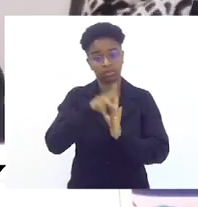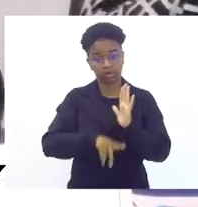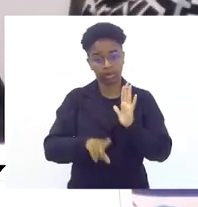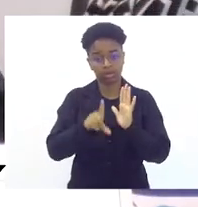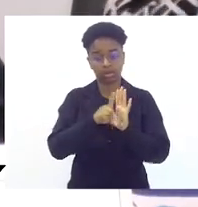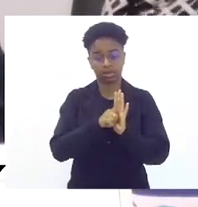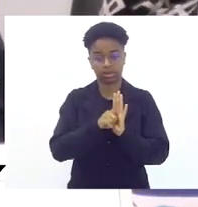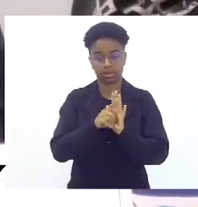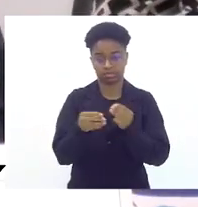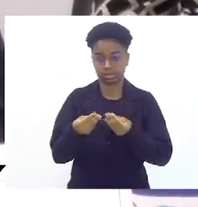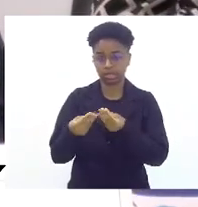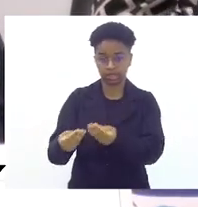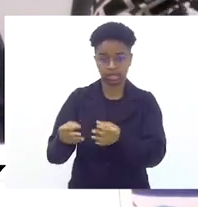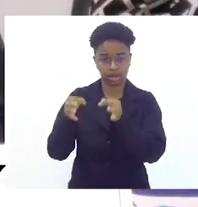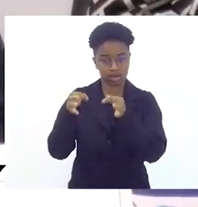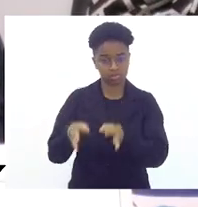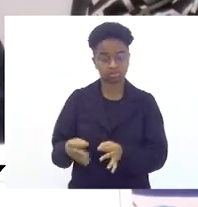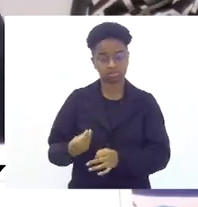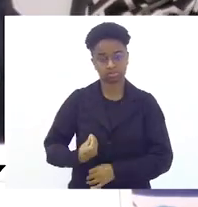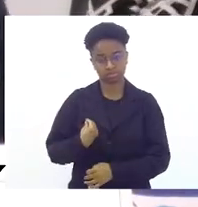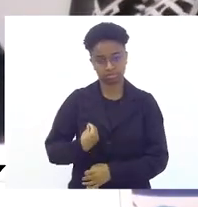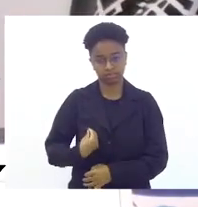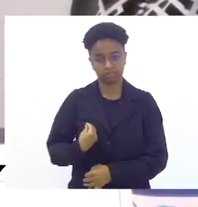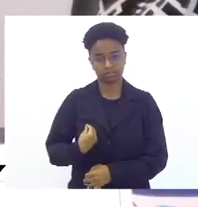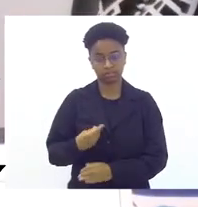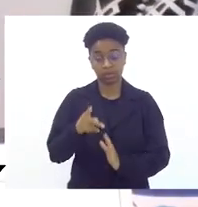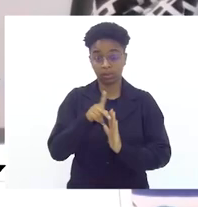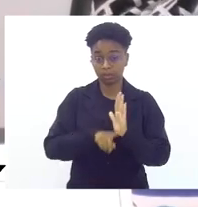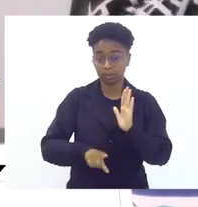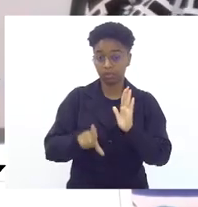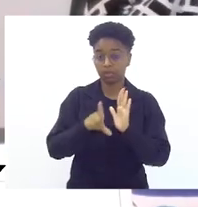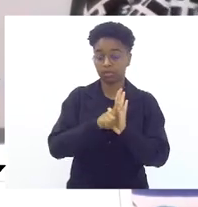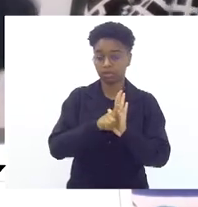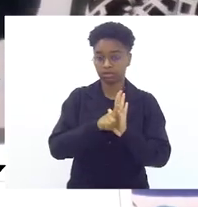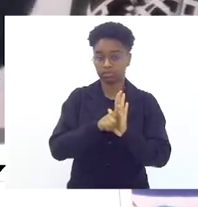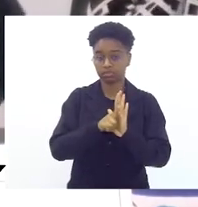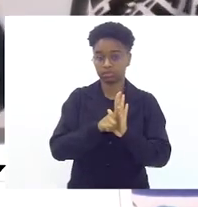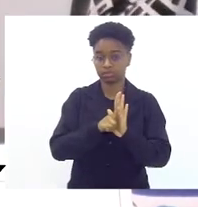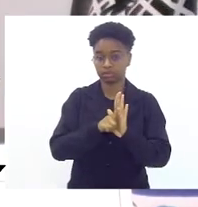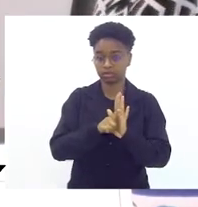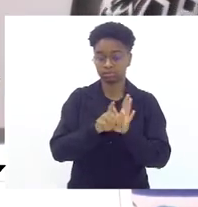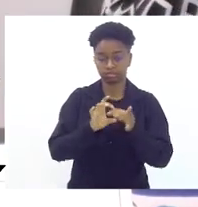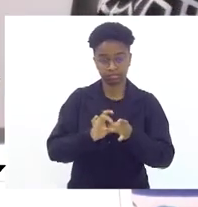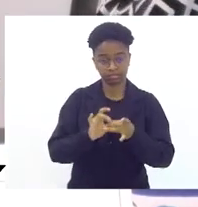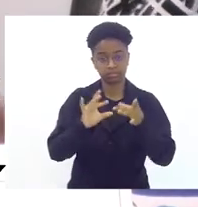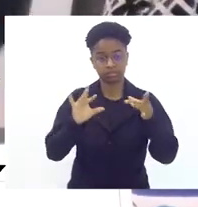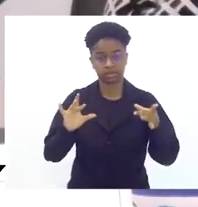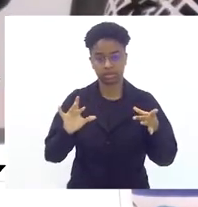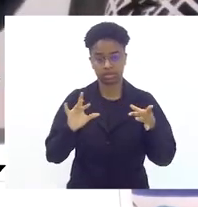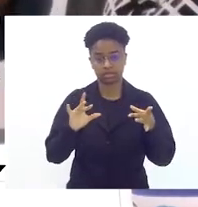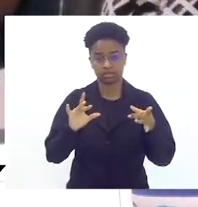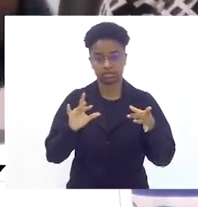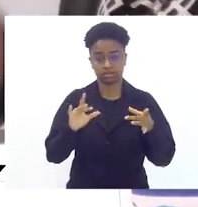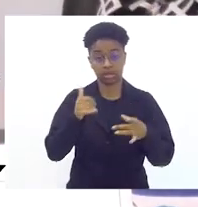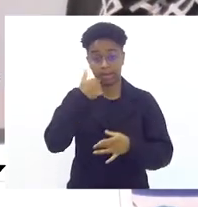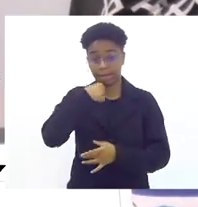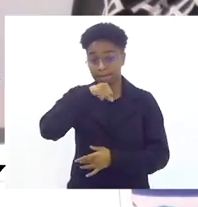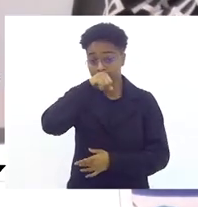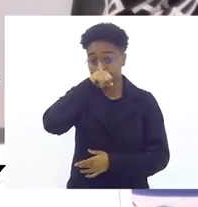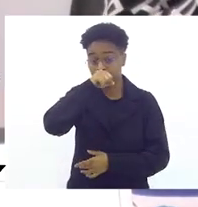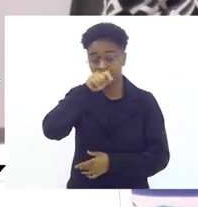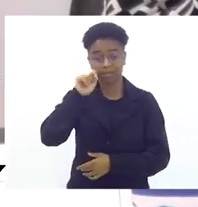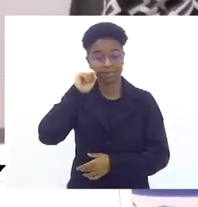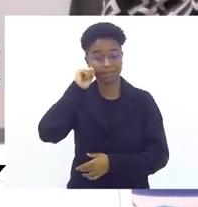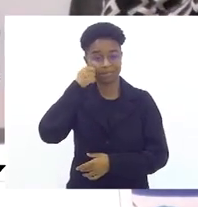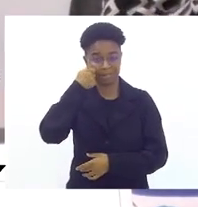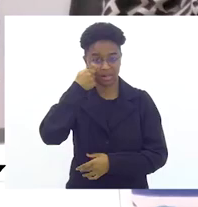traz dignidade este projeto de lei vai permitir que mais pretas